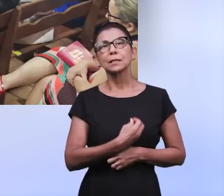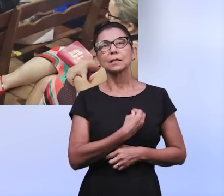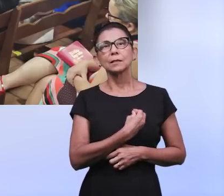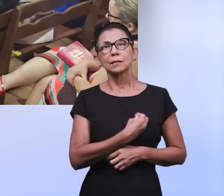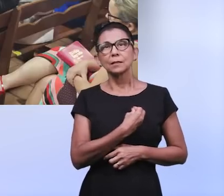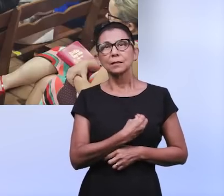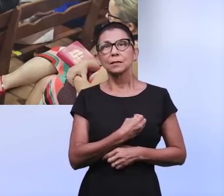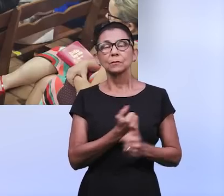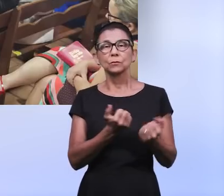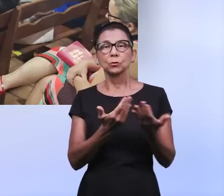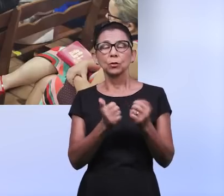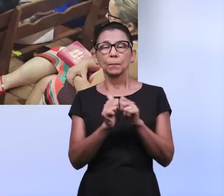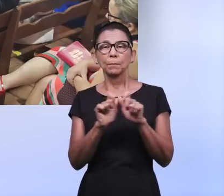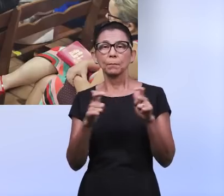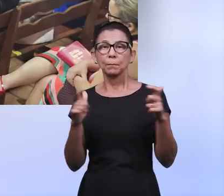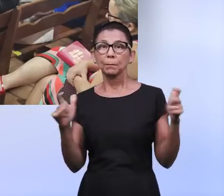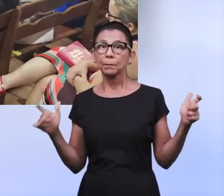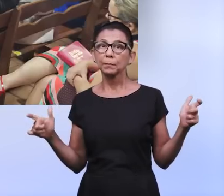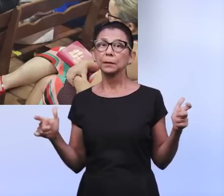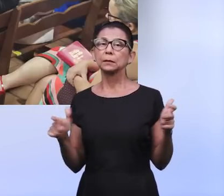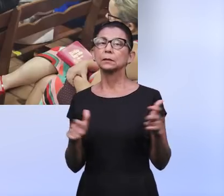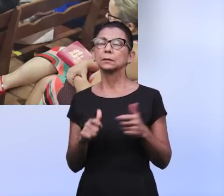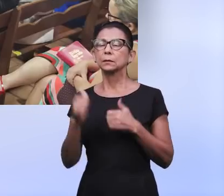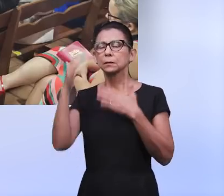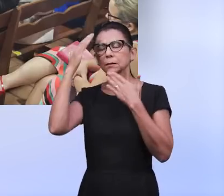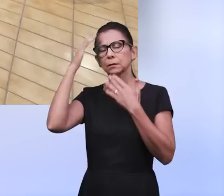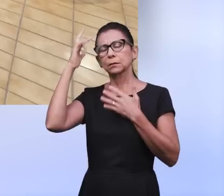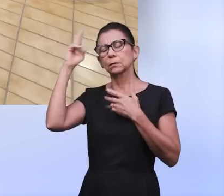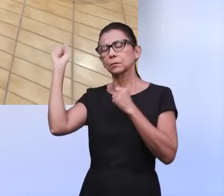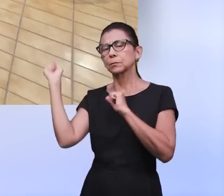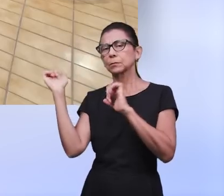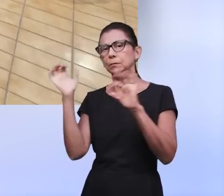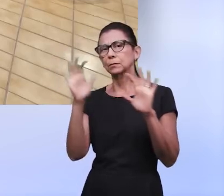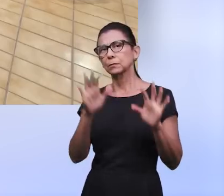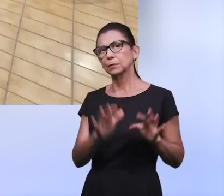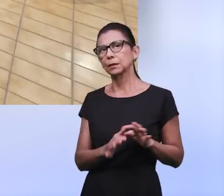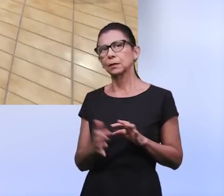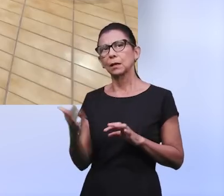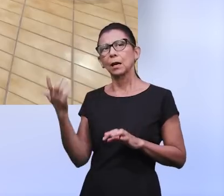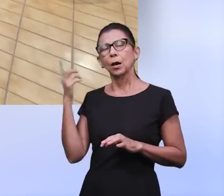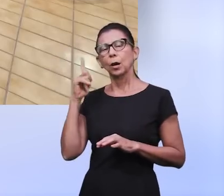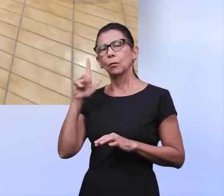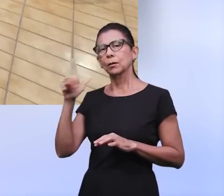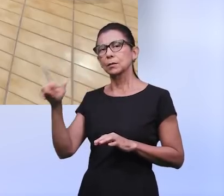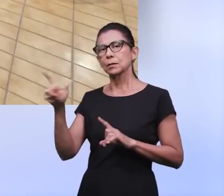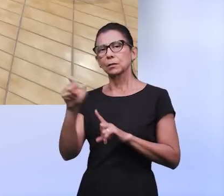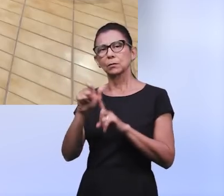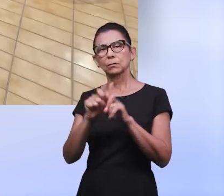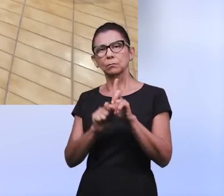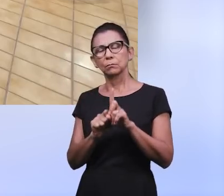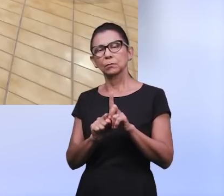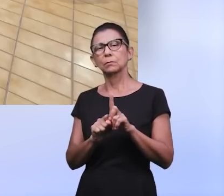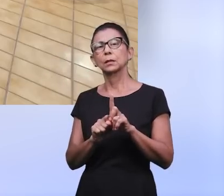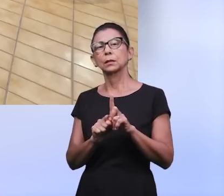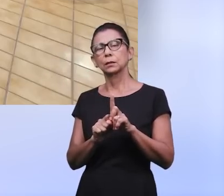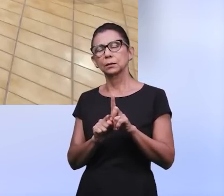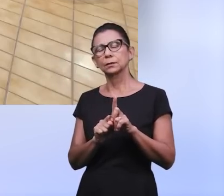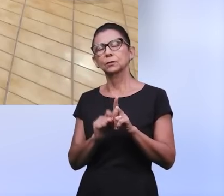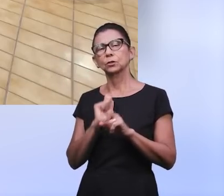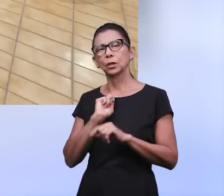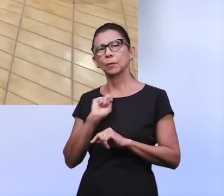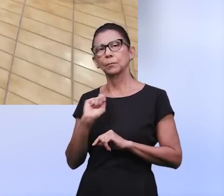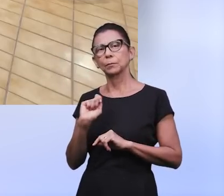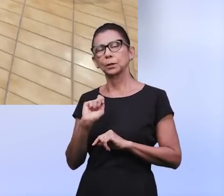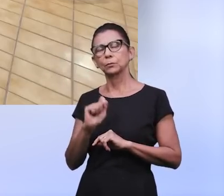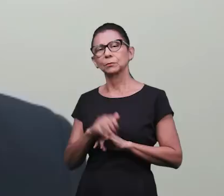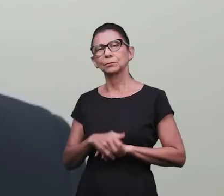jovens, onde ali puderam glorificar ao Senhor por todas as bênçãos alcançadas durante o mês. Bendito seja o